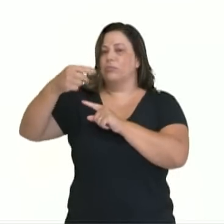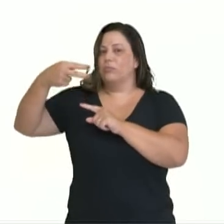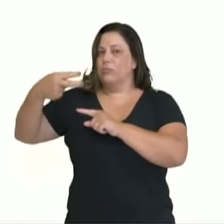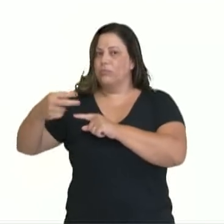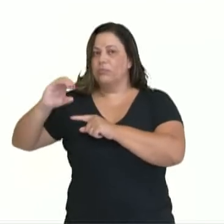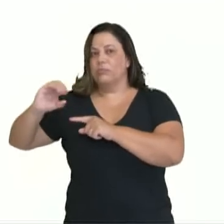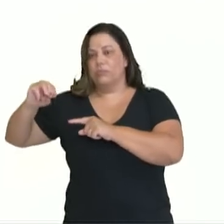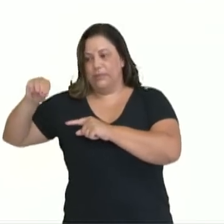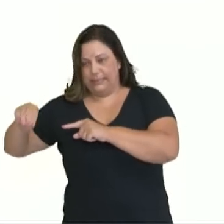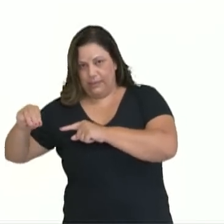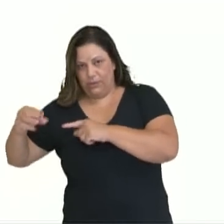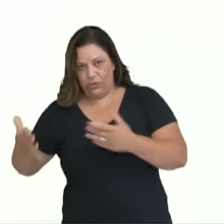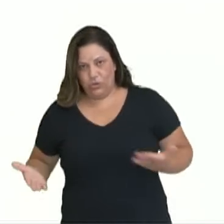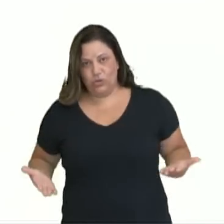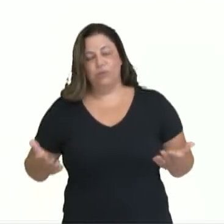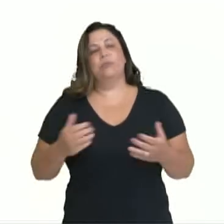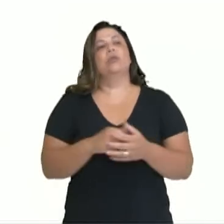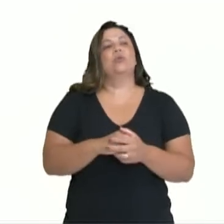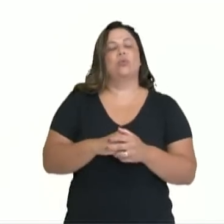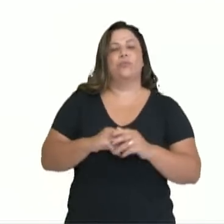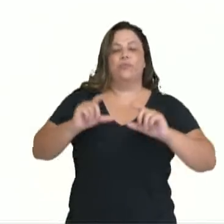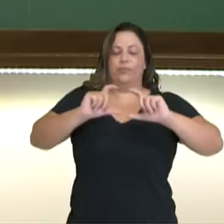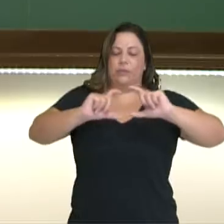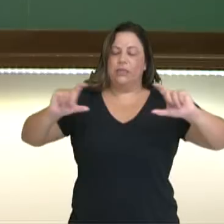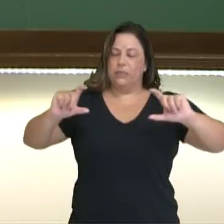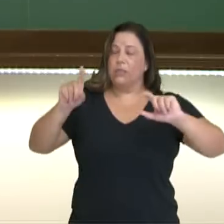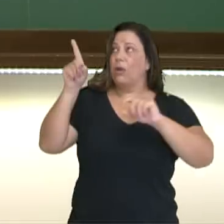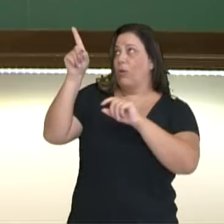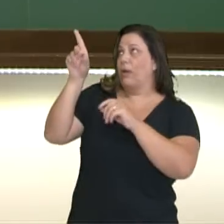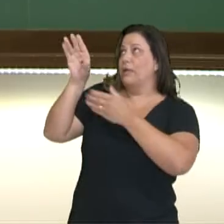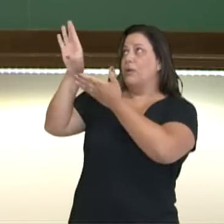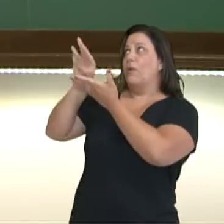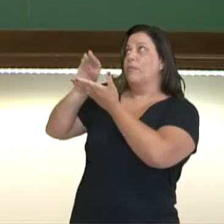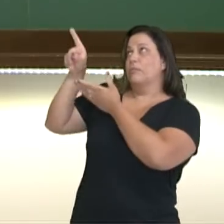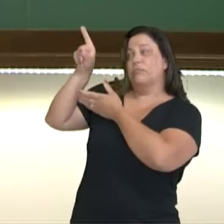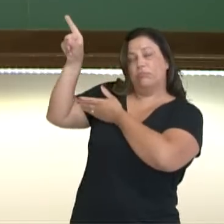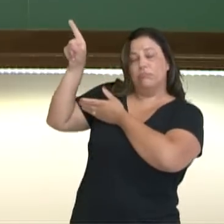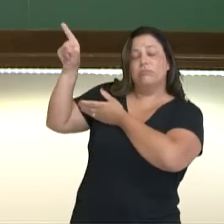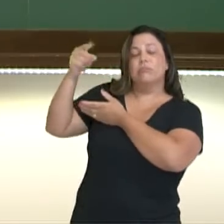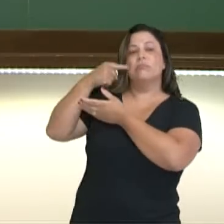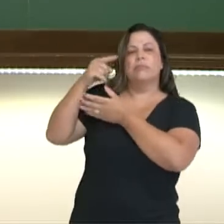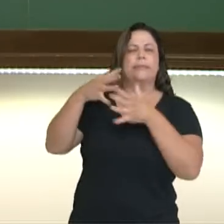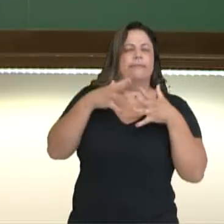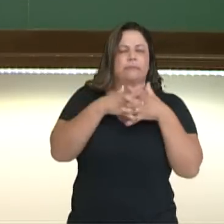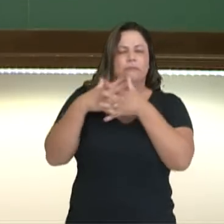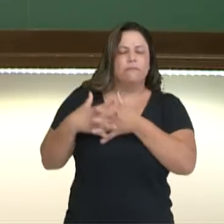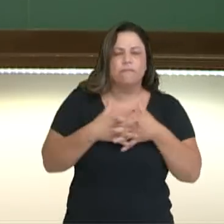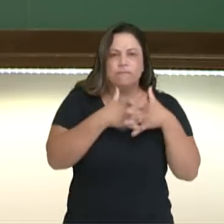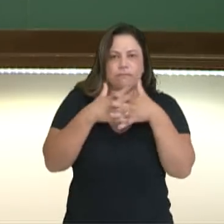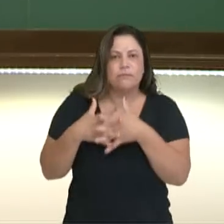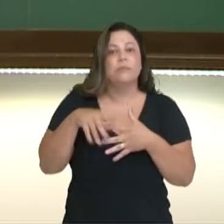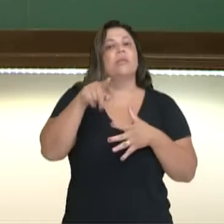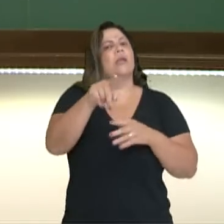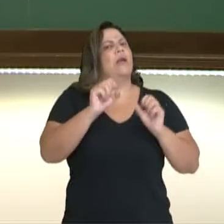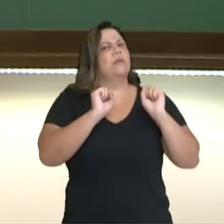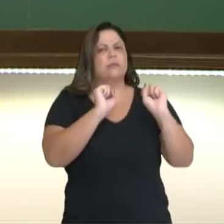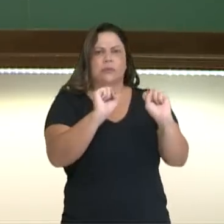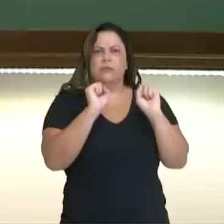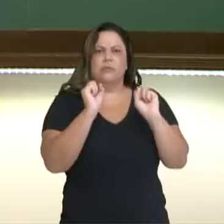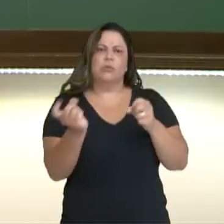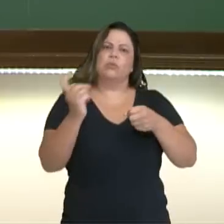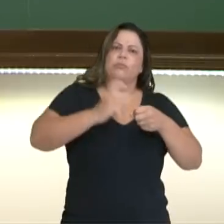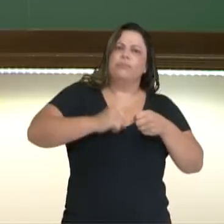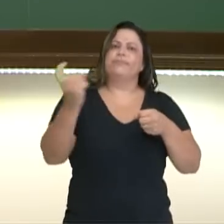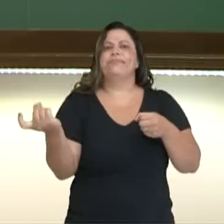8,72 centímetros. Os dados do exercício eu deixei ali do lado, que é para a gente não confundir, apesar de que vocês podem, né,